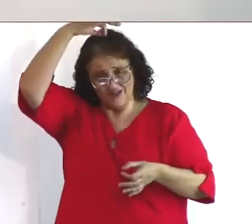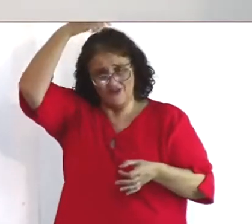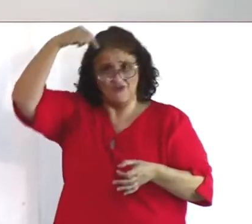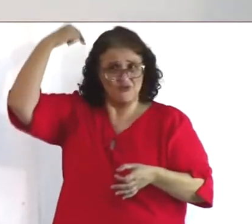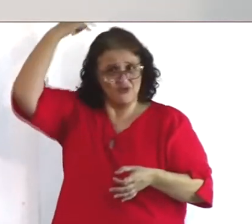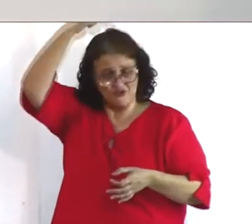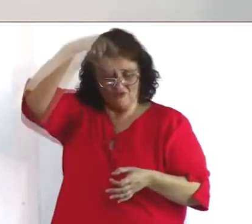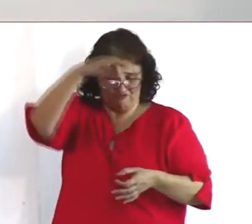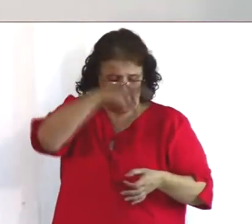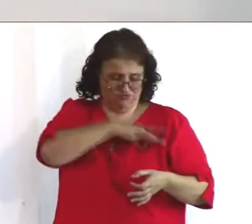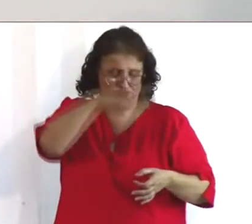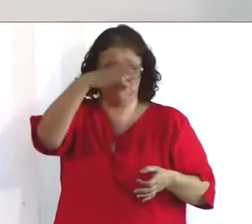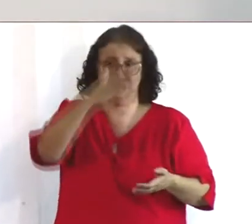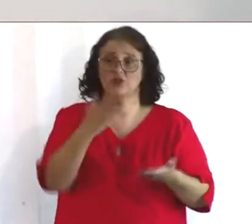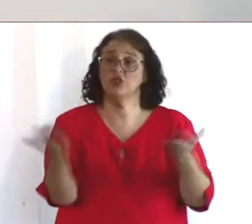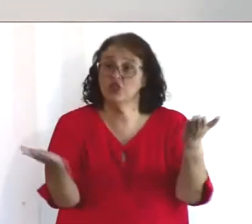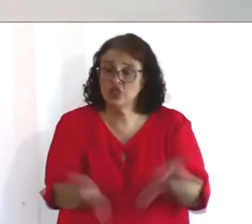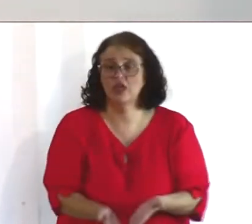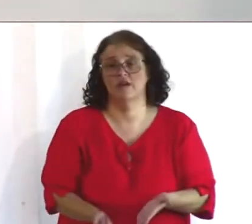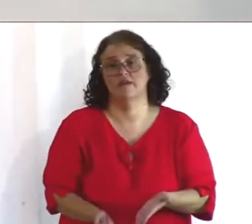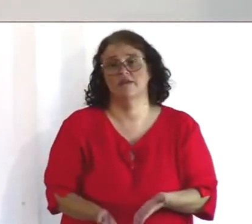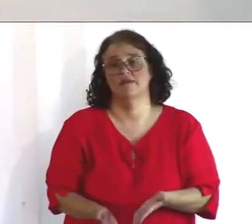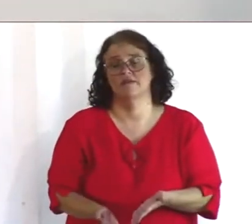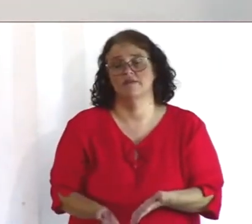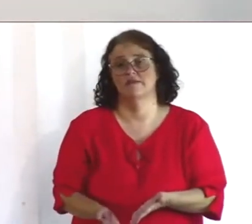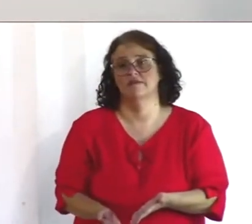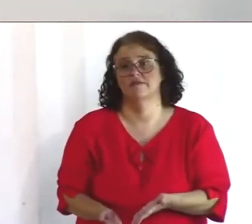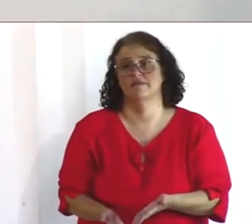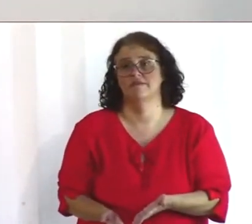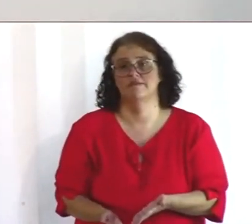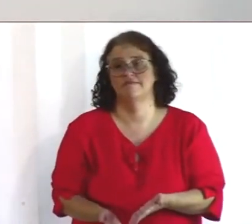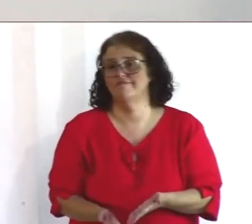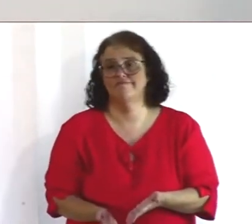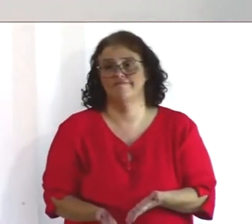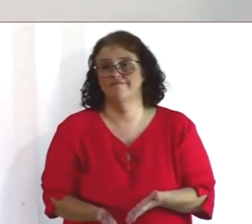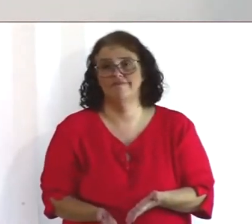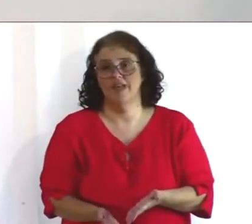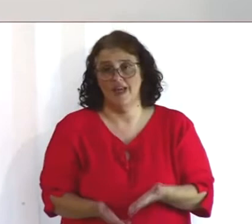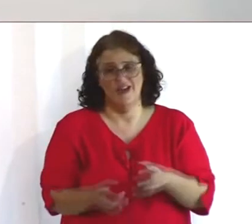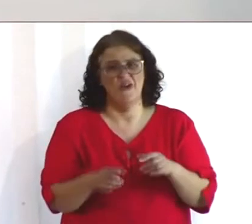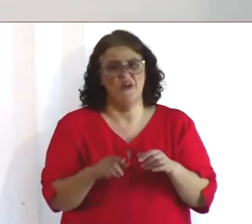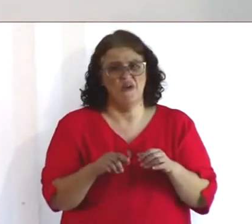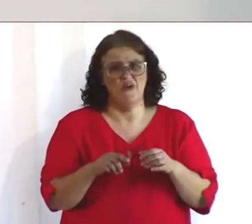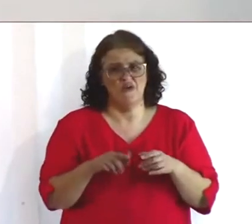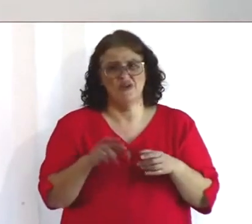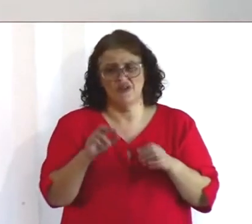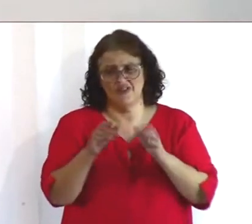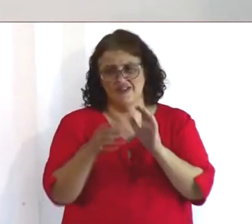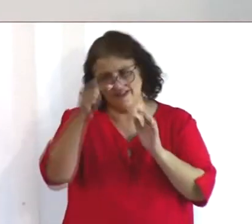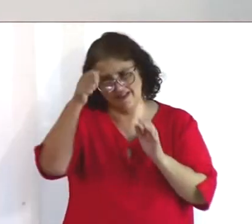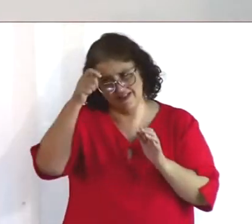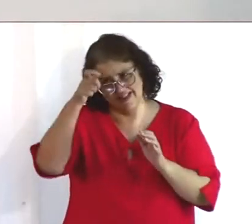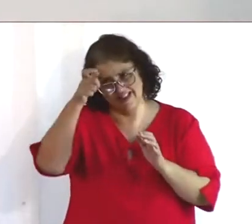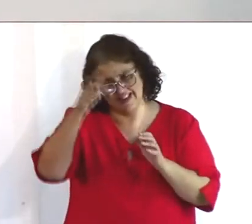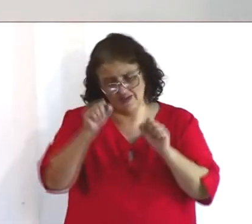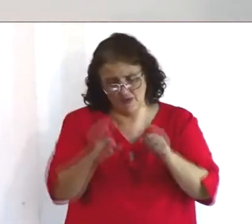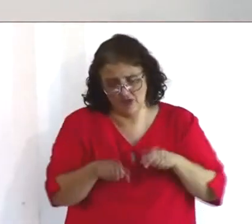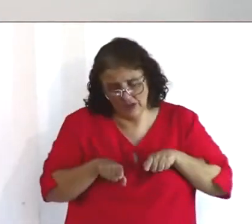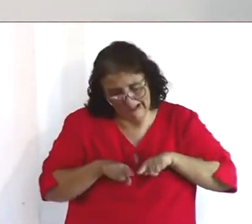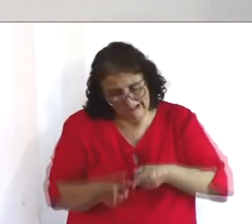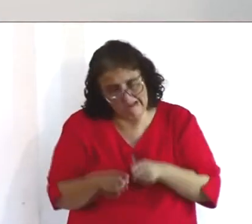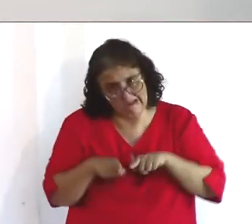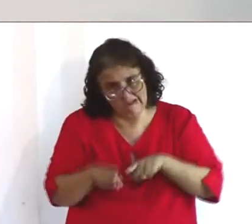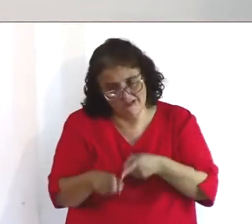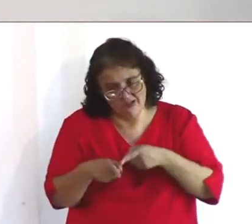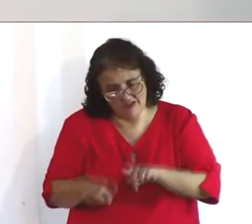o seu domínio. O limite de Satanás é a tentação. Em casos muito